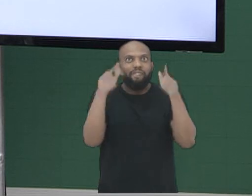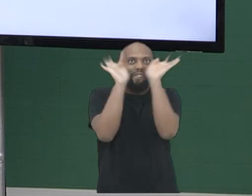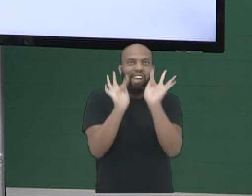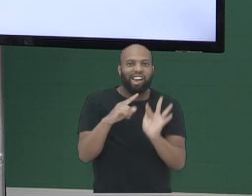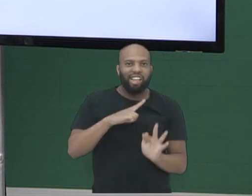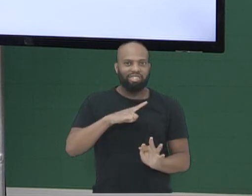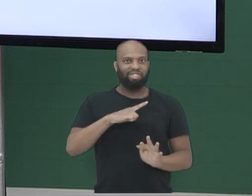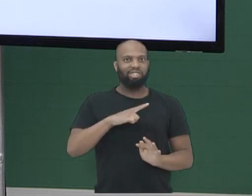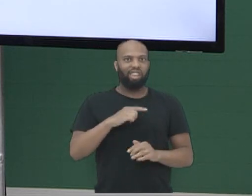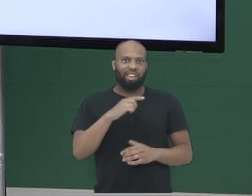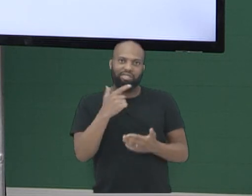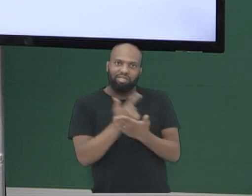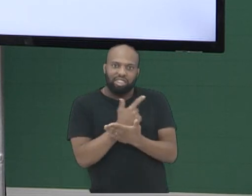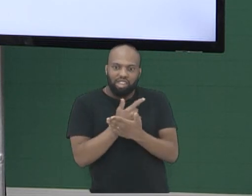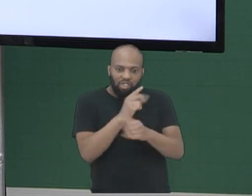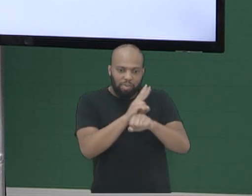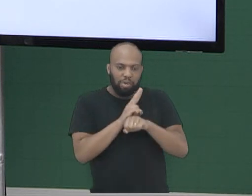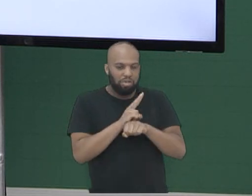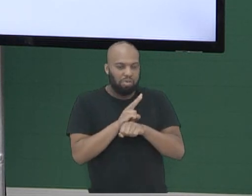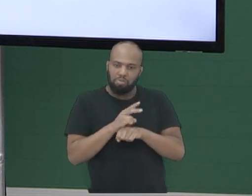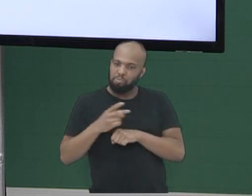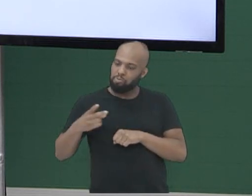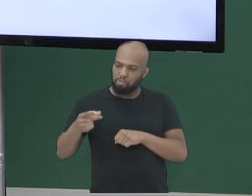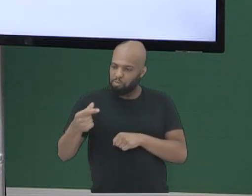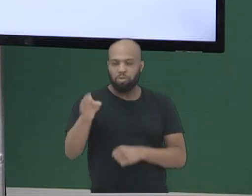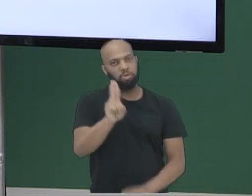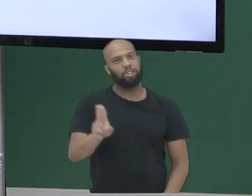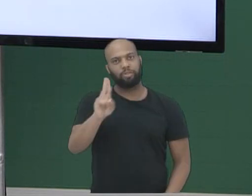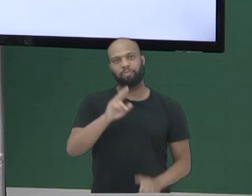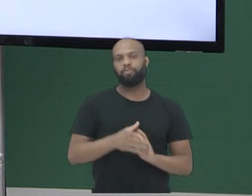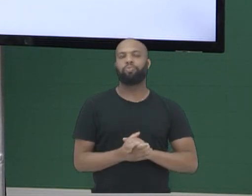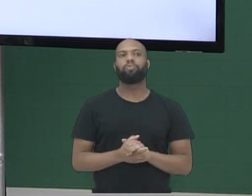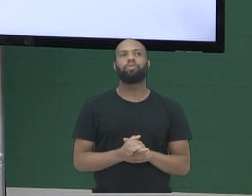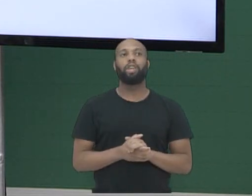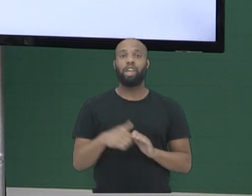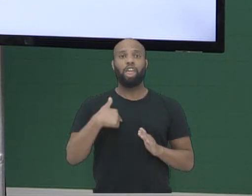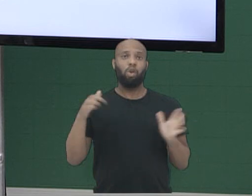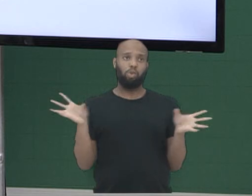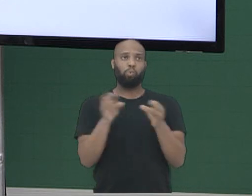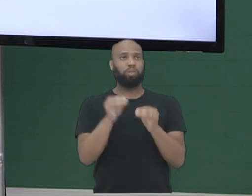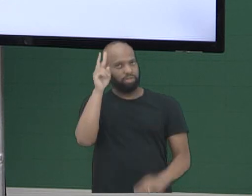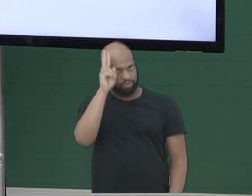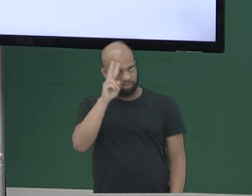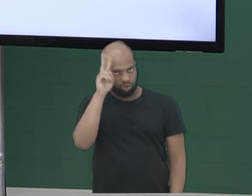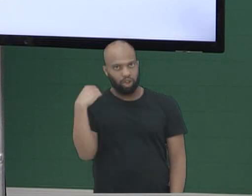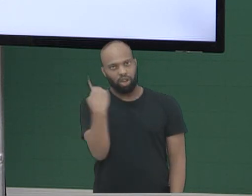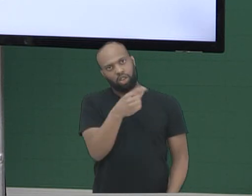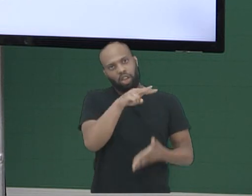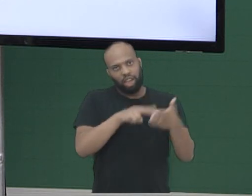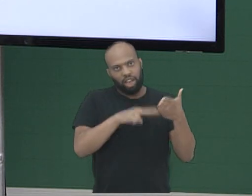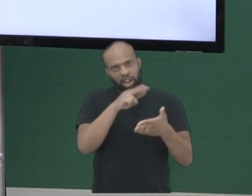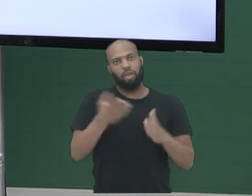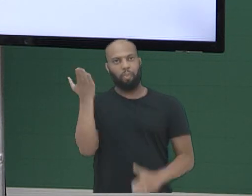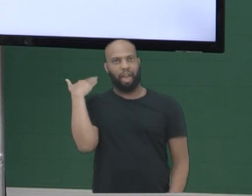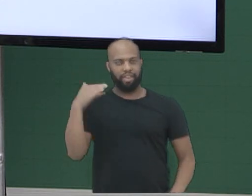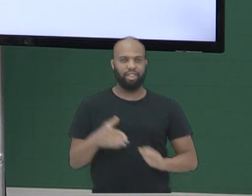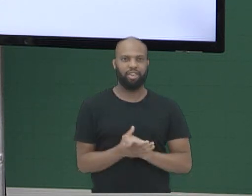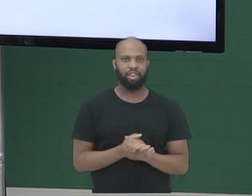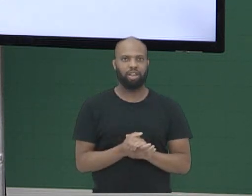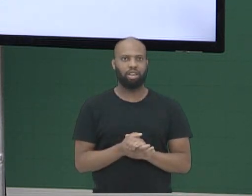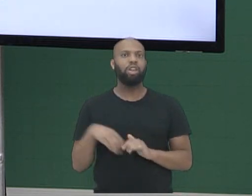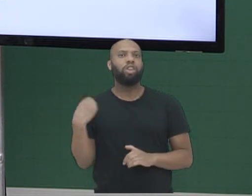disso? A mãe ouve e, opa, o que está acontecendo aqui? O narrador personagem diz, olha, essa mãe ficou